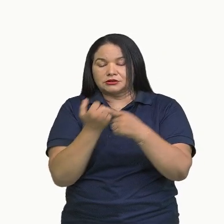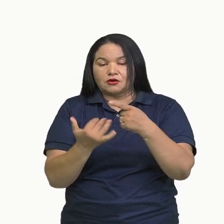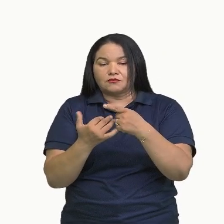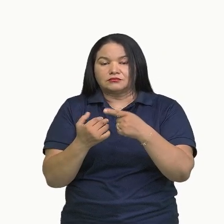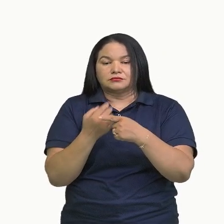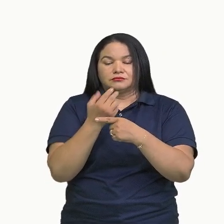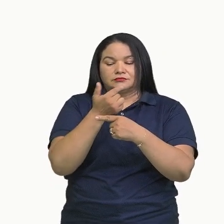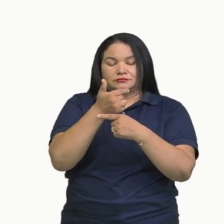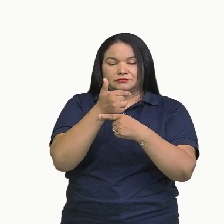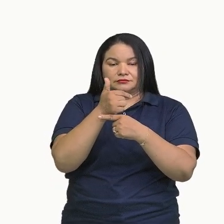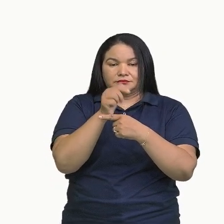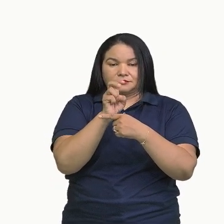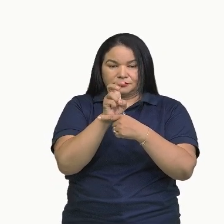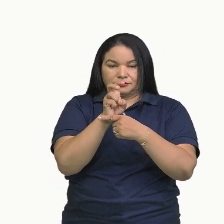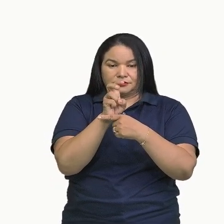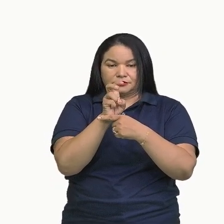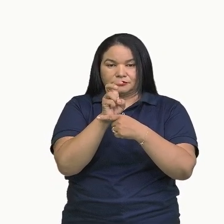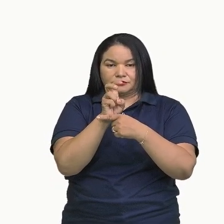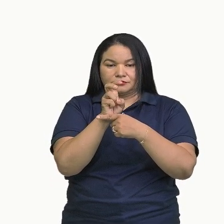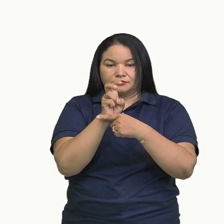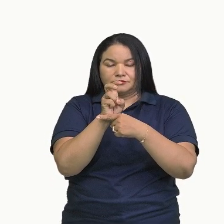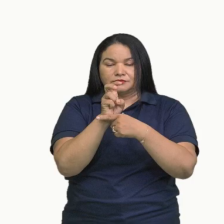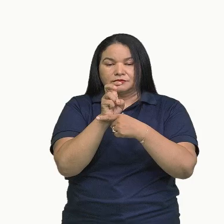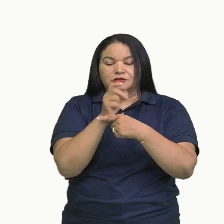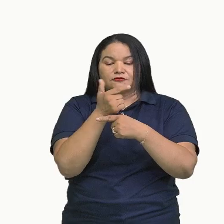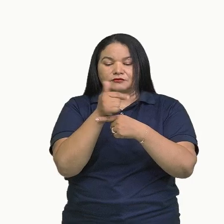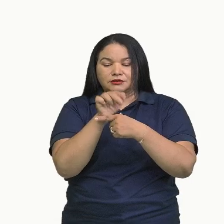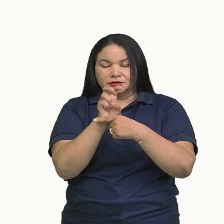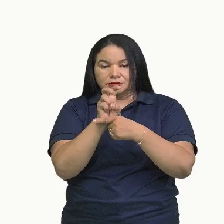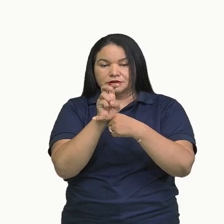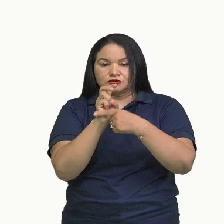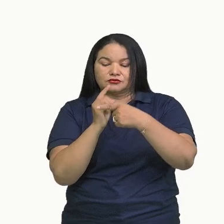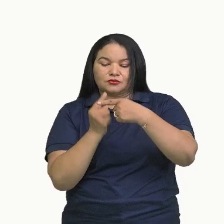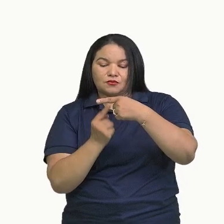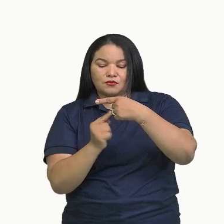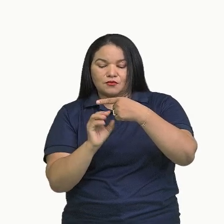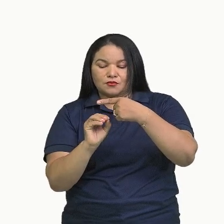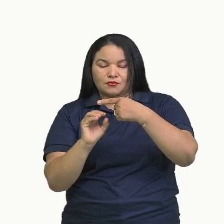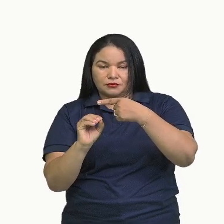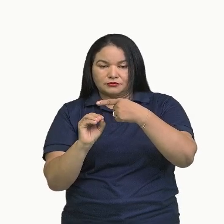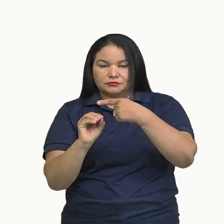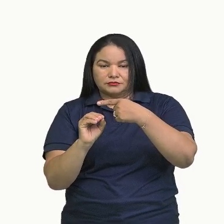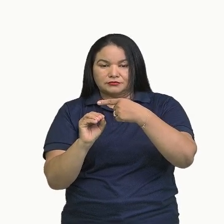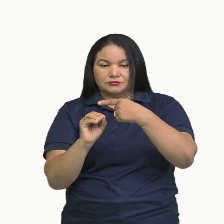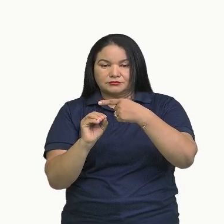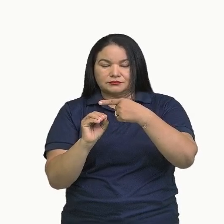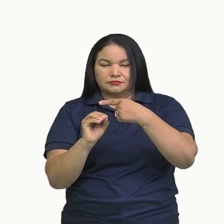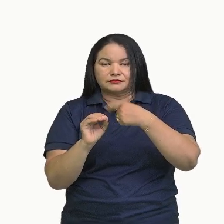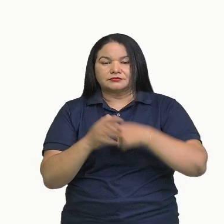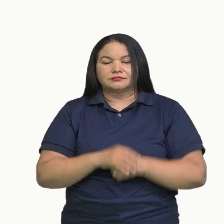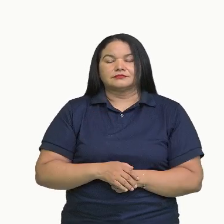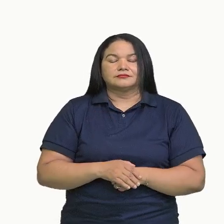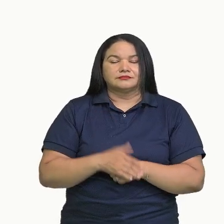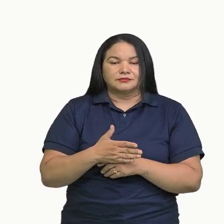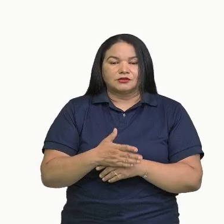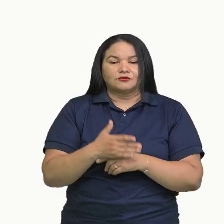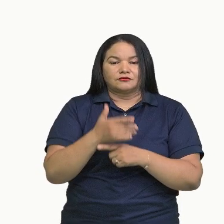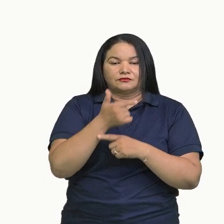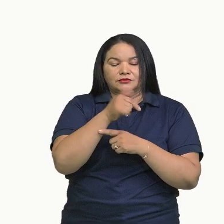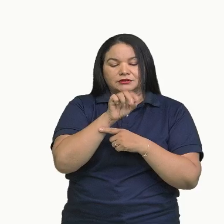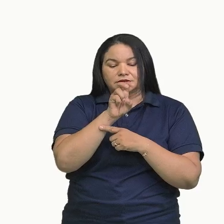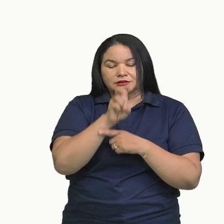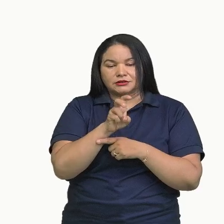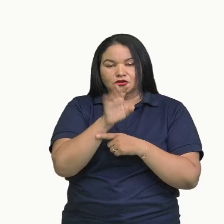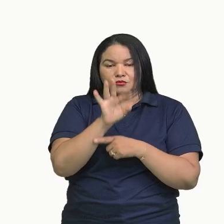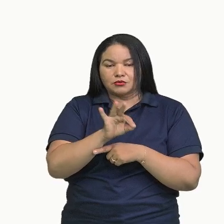deu? Qual foi a quantidade? 25. Então, 25%. Faz a leitura que fica fácil, ó.